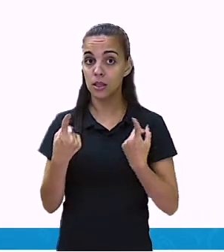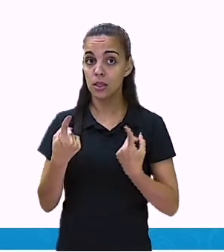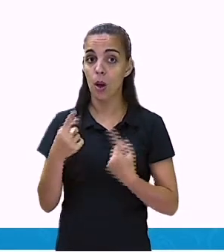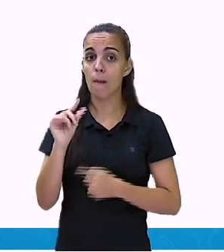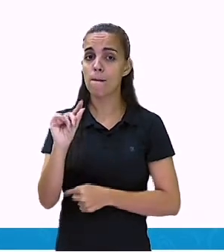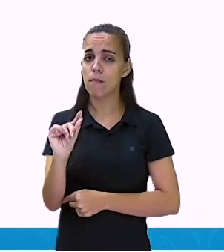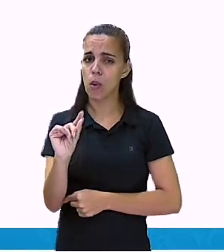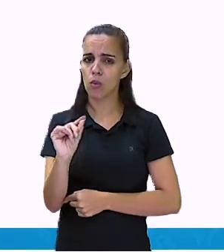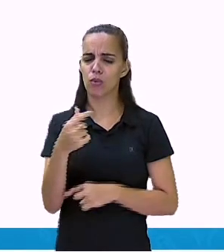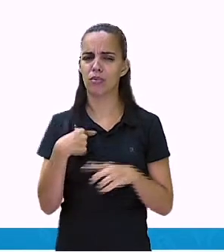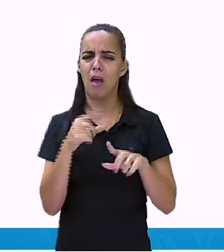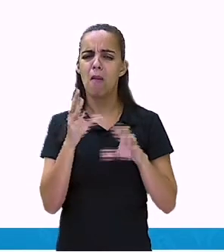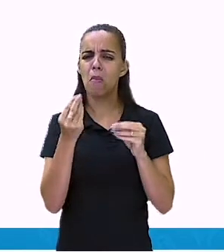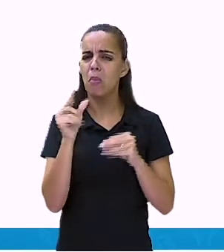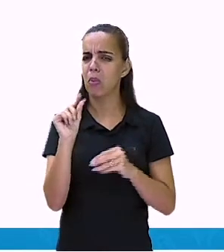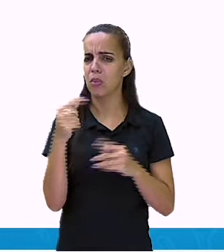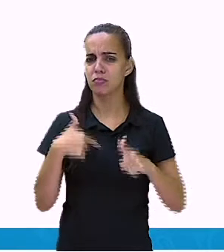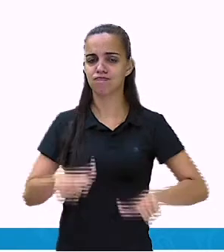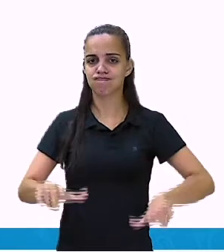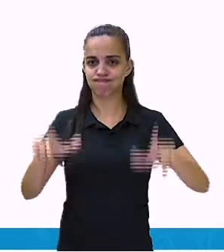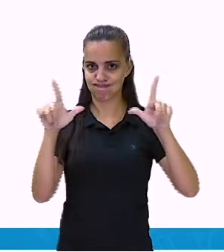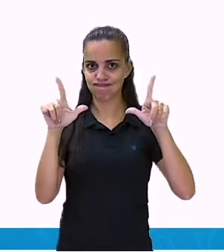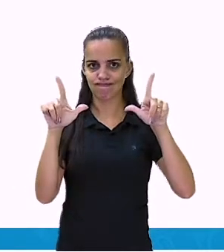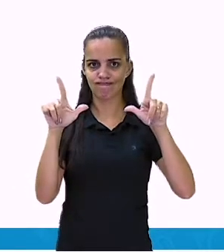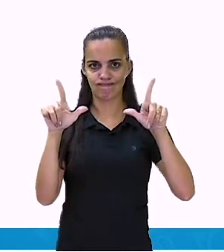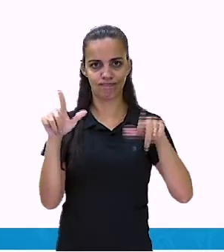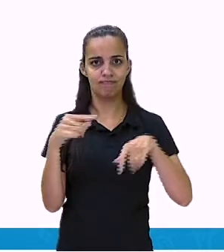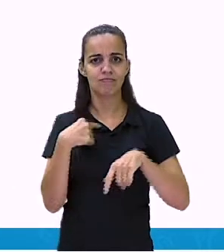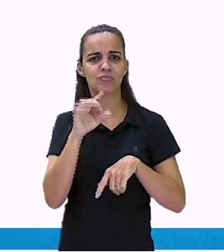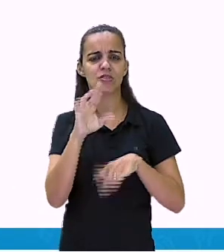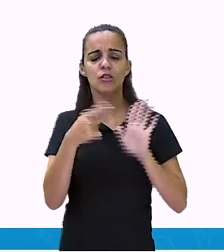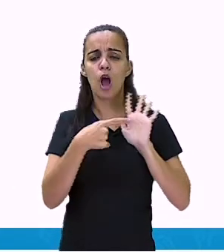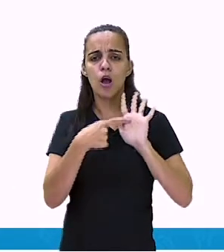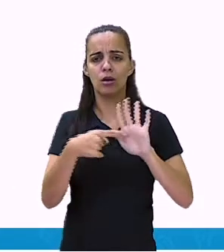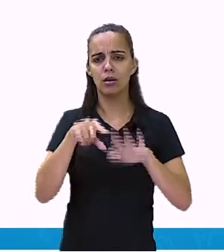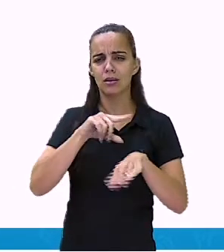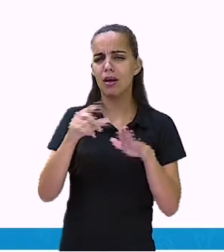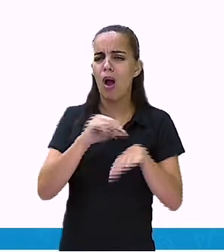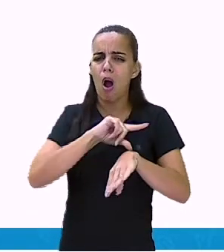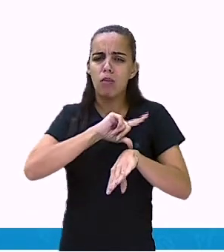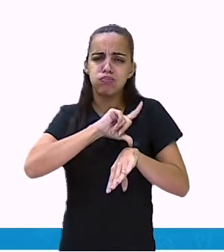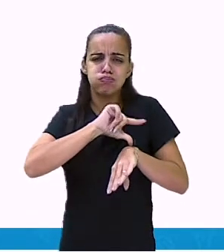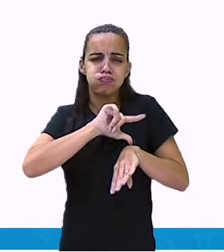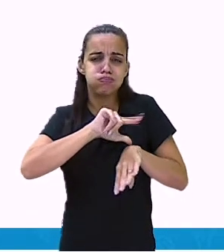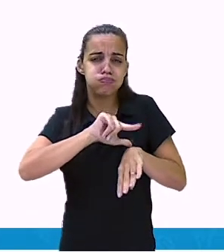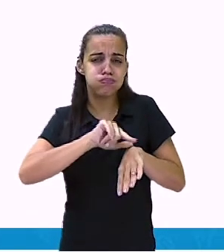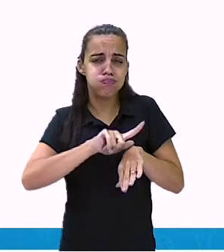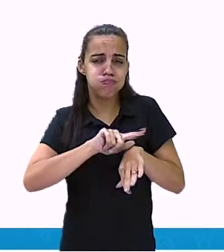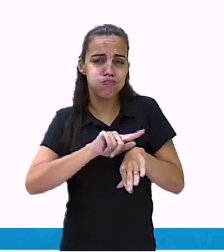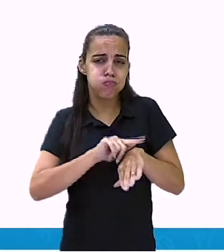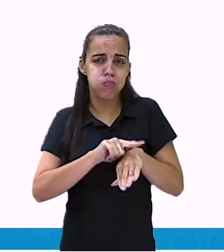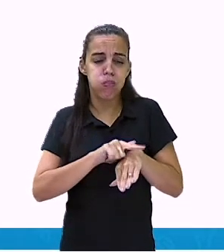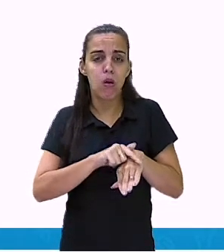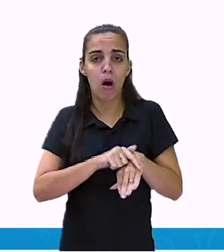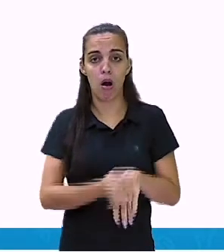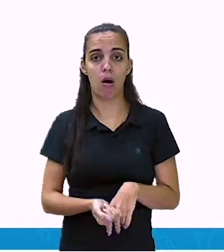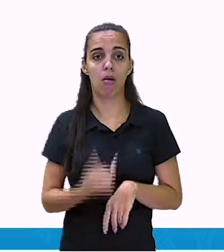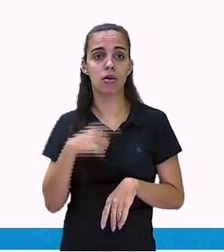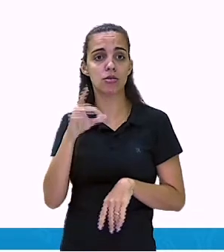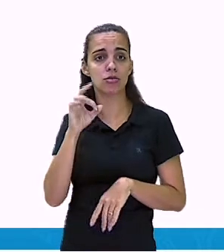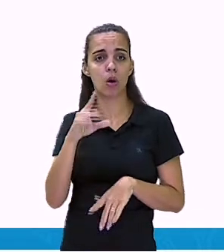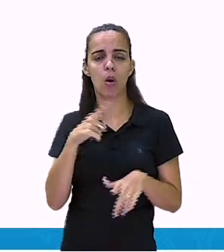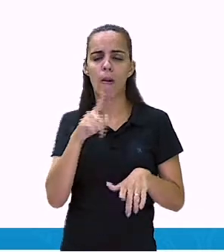Mas pouco para um canal que dedica tantas horas ao conteúdo